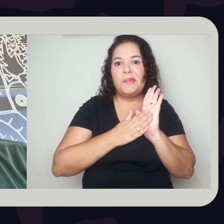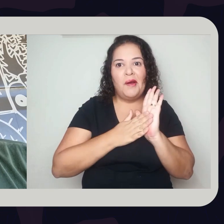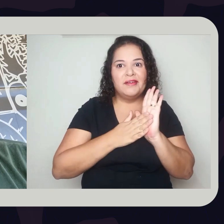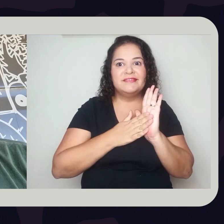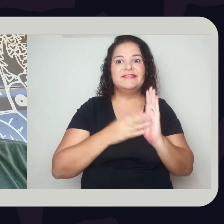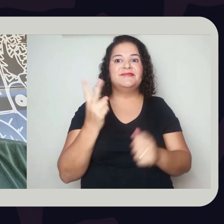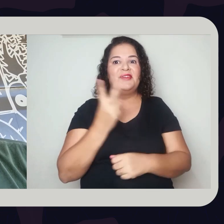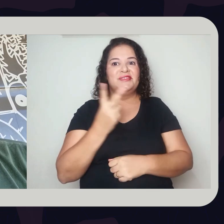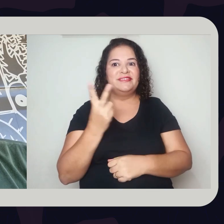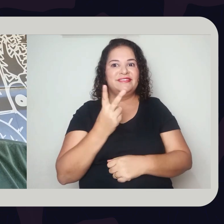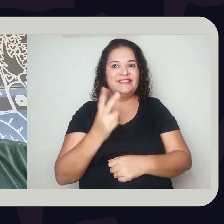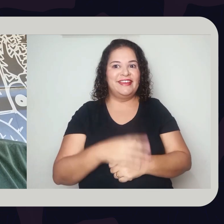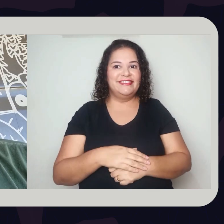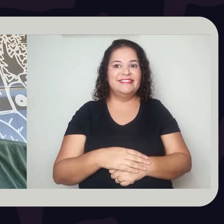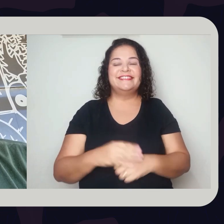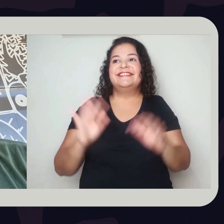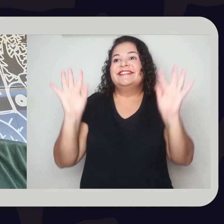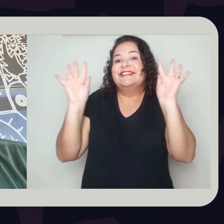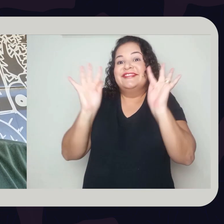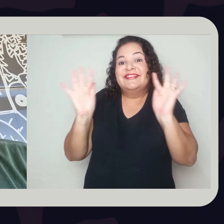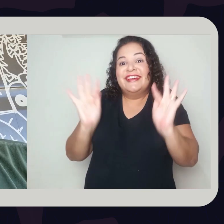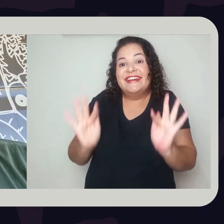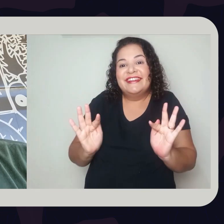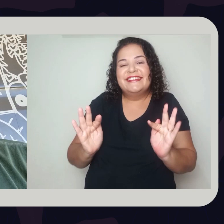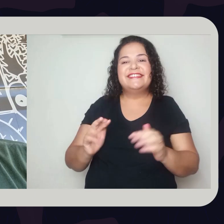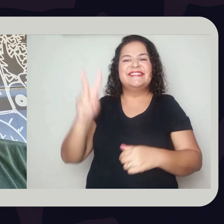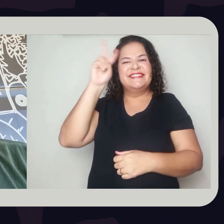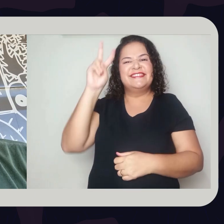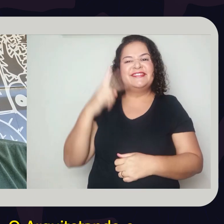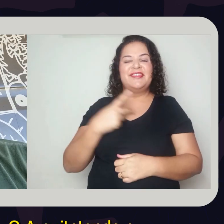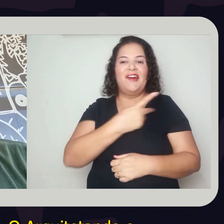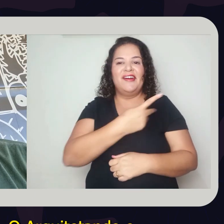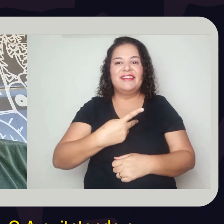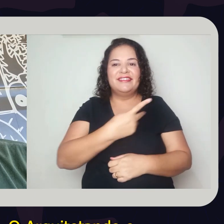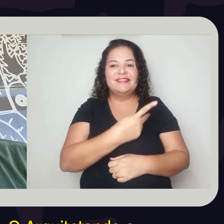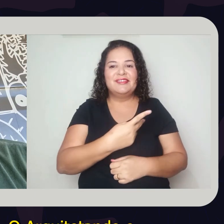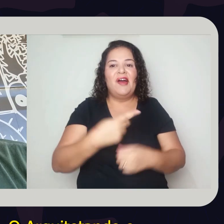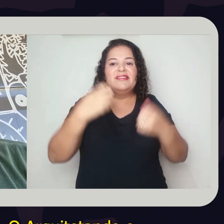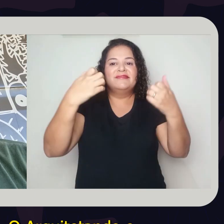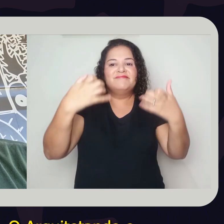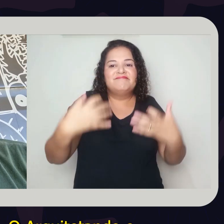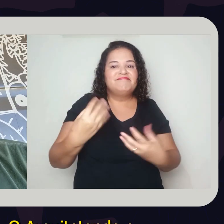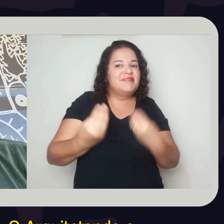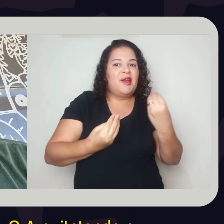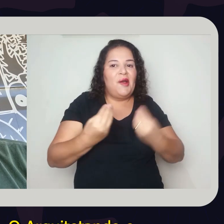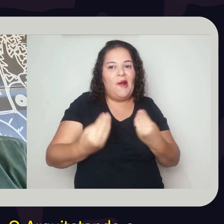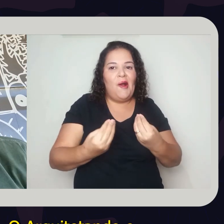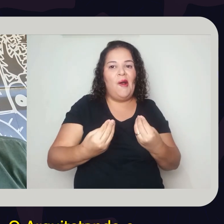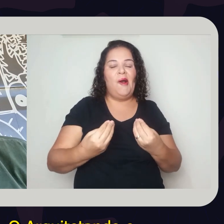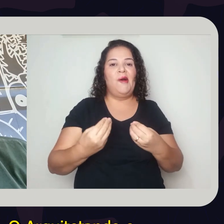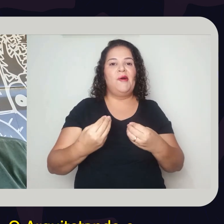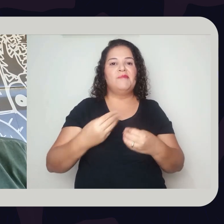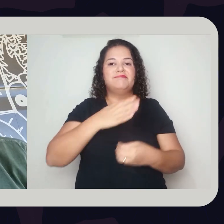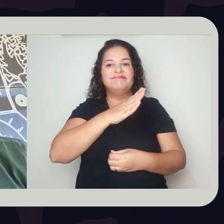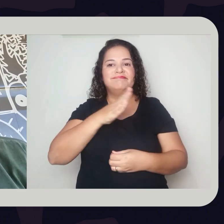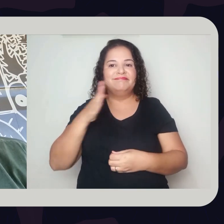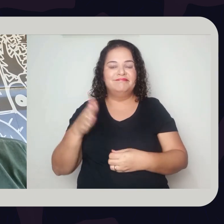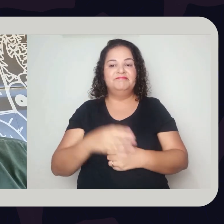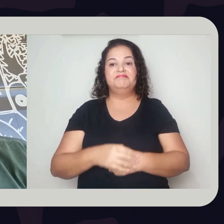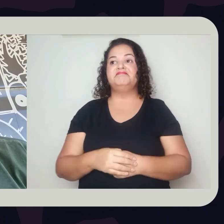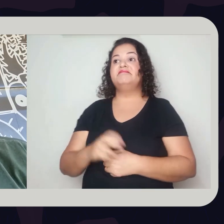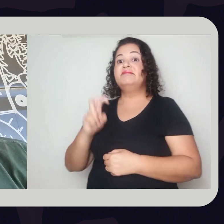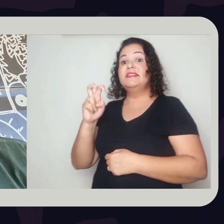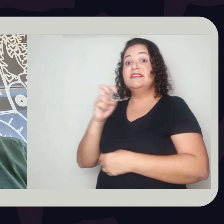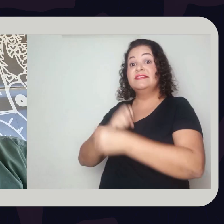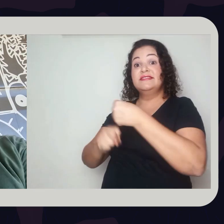de vocês. E ficamos muito felizes em hoje contar um pouquinho sobre o que fazemos na estrada. O Arquitetando o Mundo nasceu há